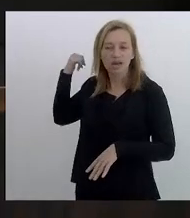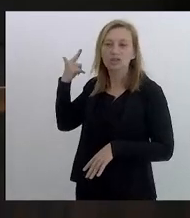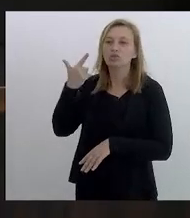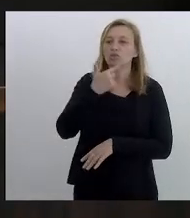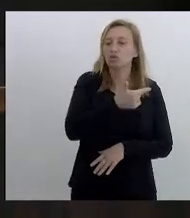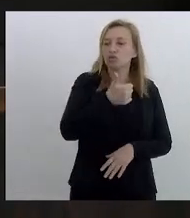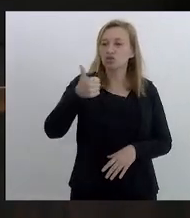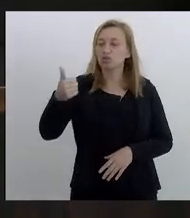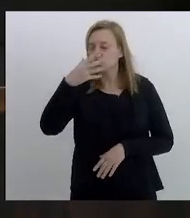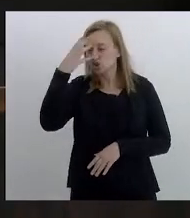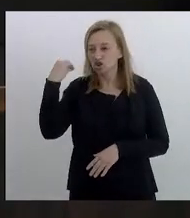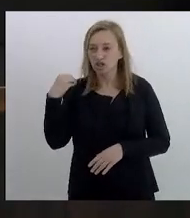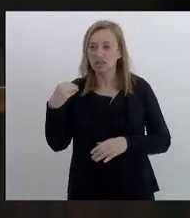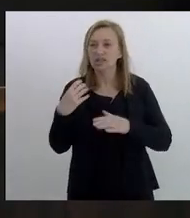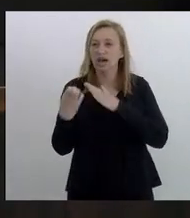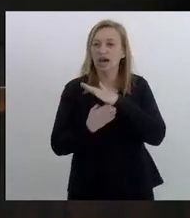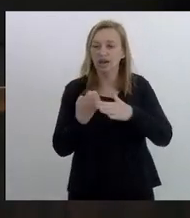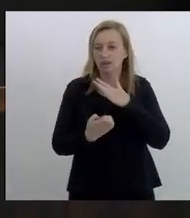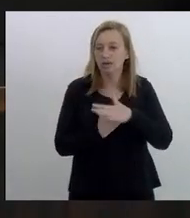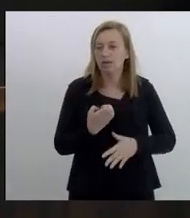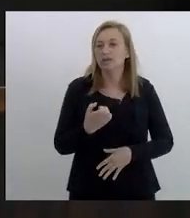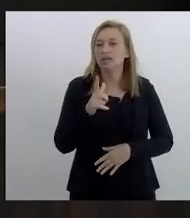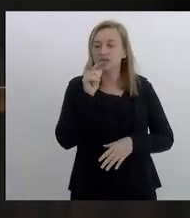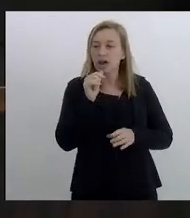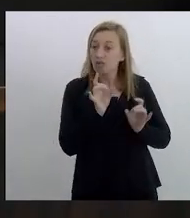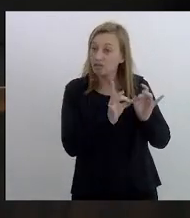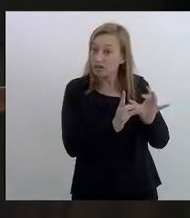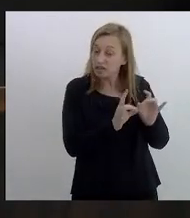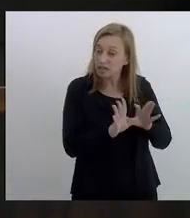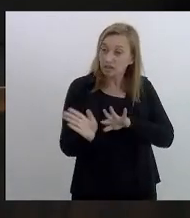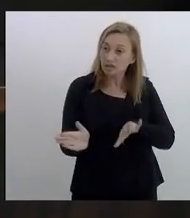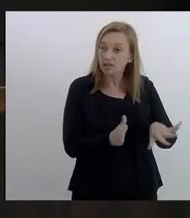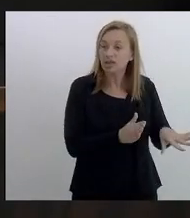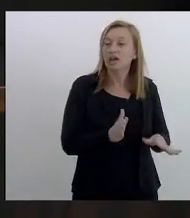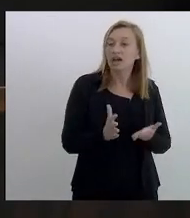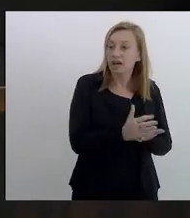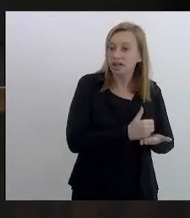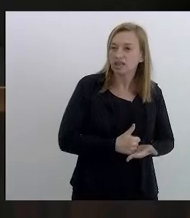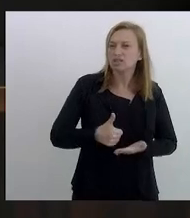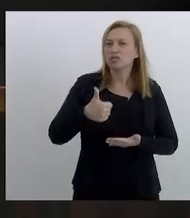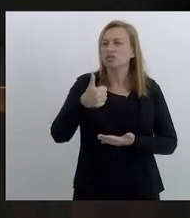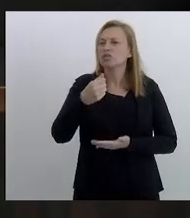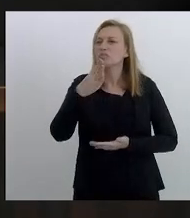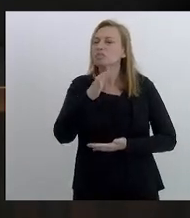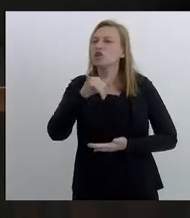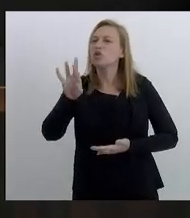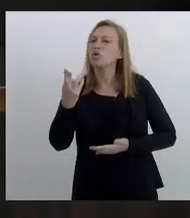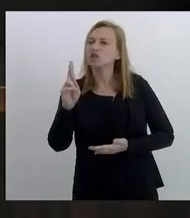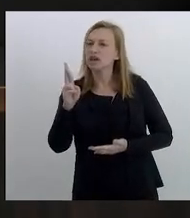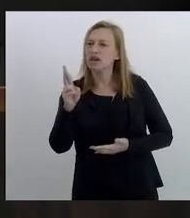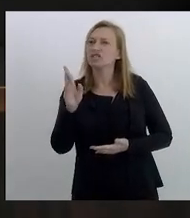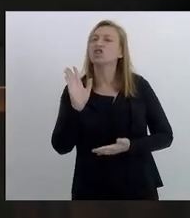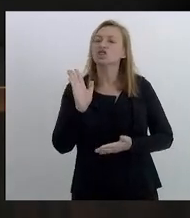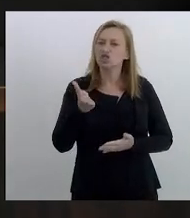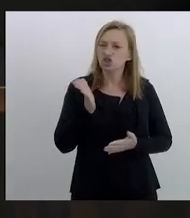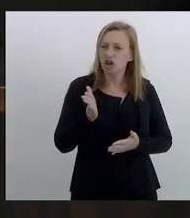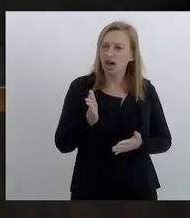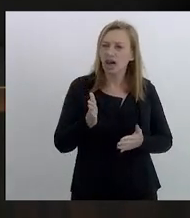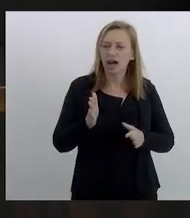SEDAI, a arrecadação será entre 10 e 12 bilhões de reais a mais. Vai ser muito maior que isso, porque já passou de